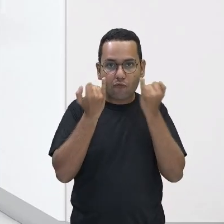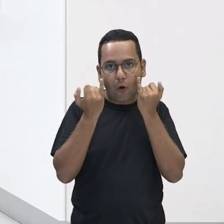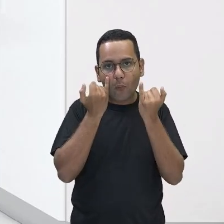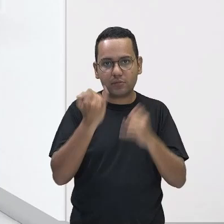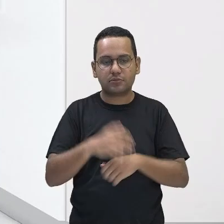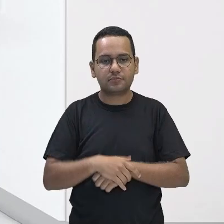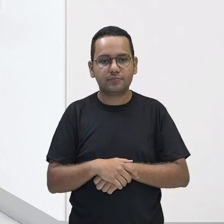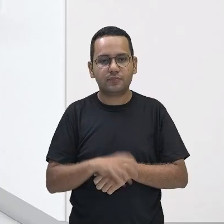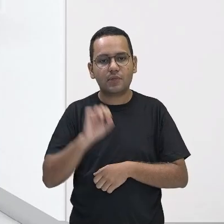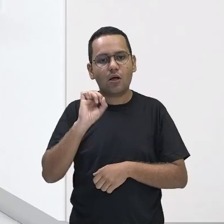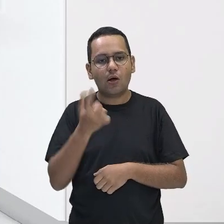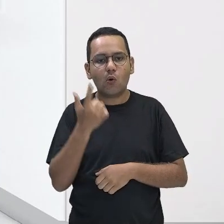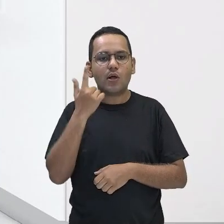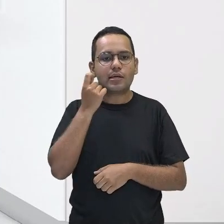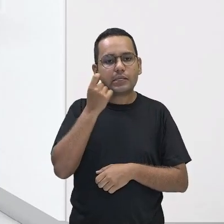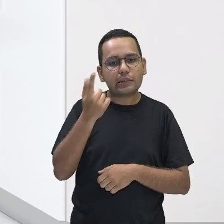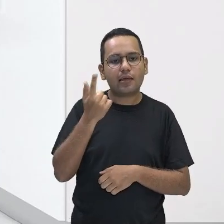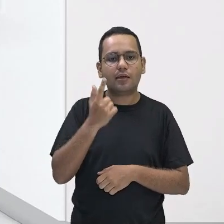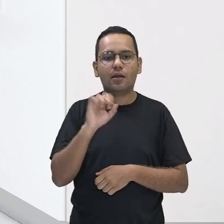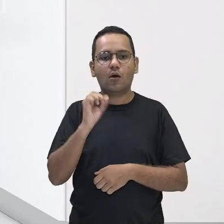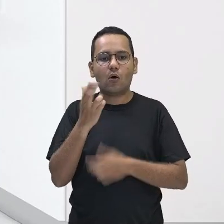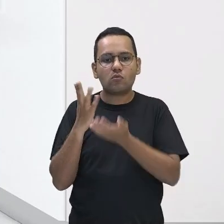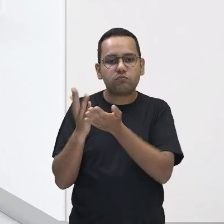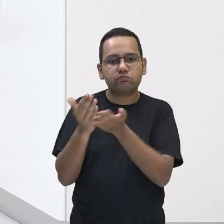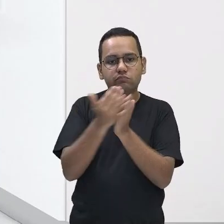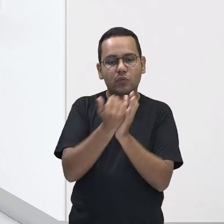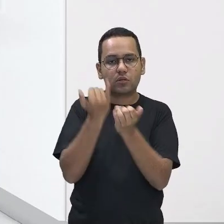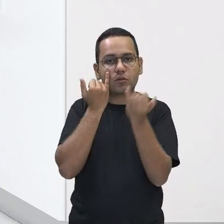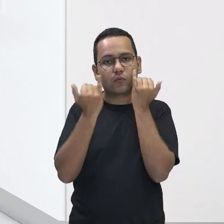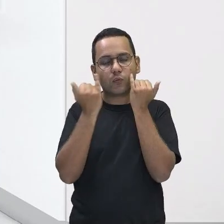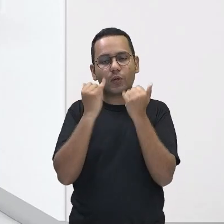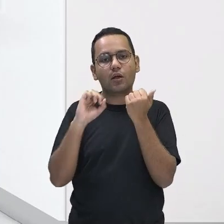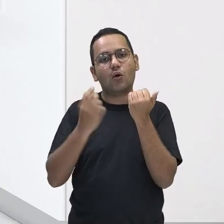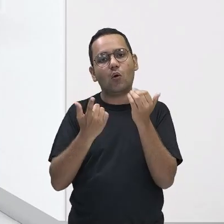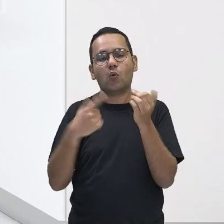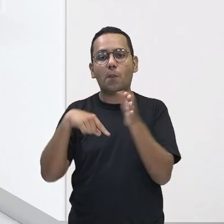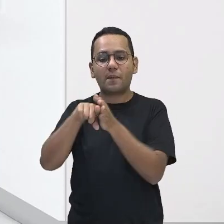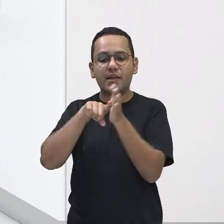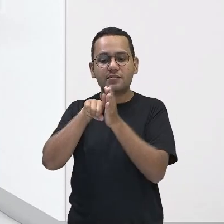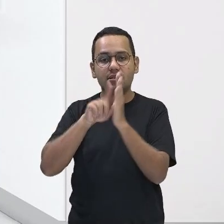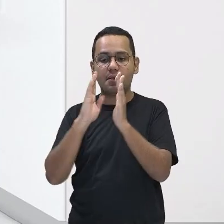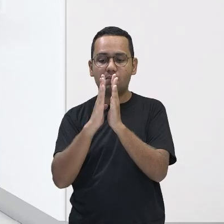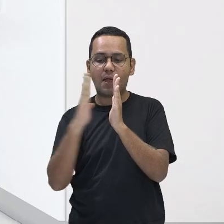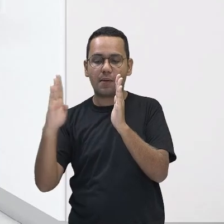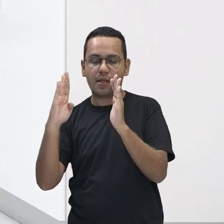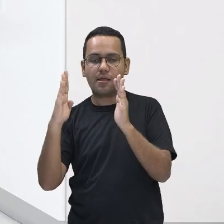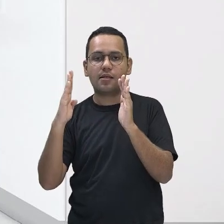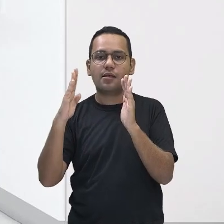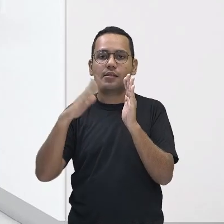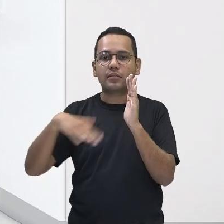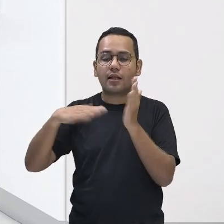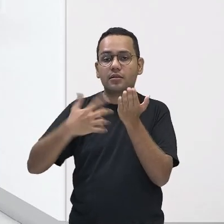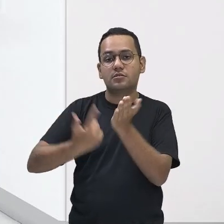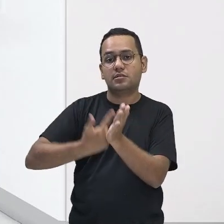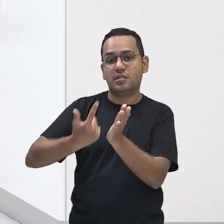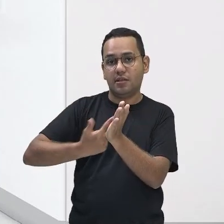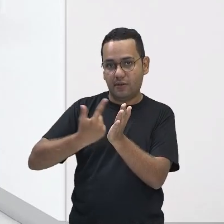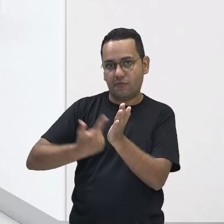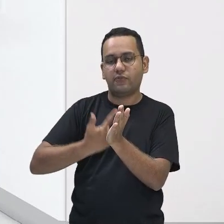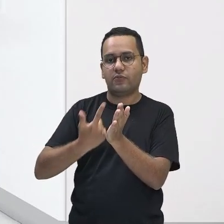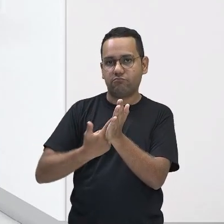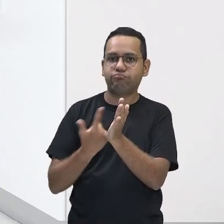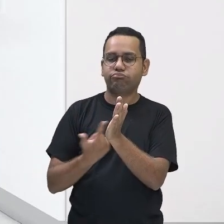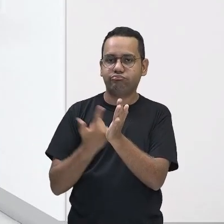de hipóteses, coleta de dados e também pesquisa bibliográfica, né? Pesquisa nas